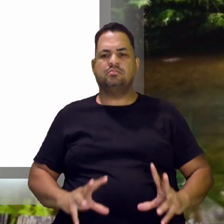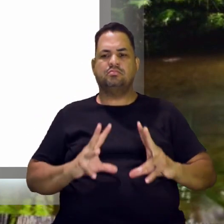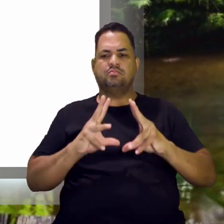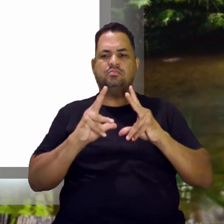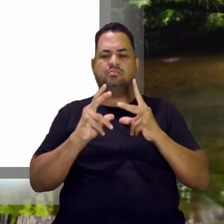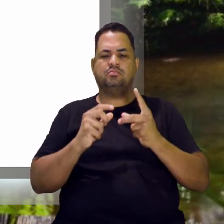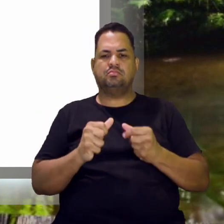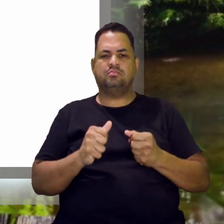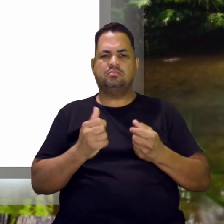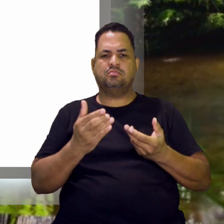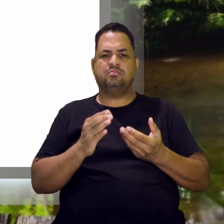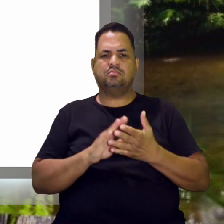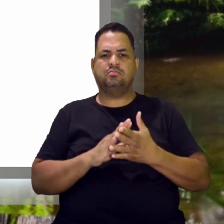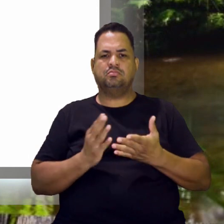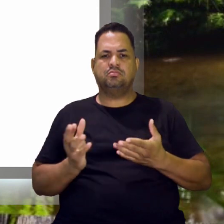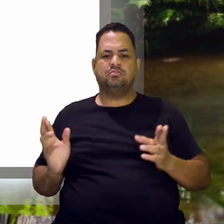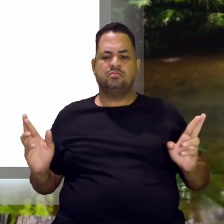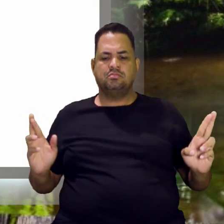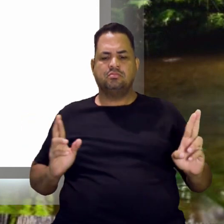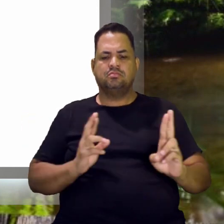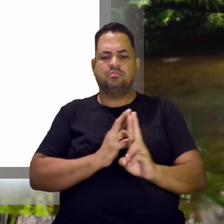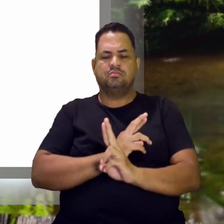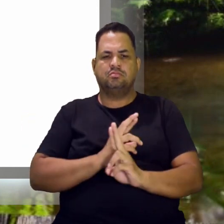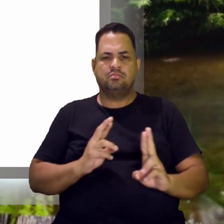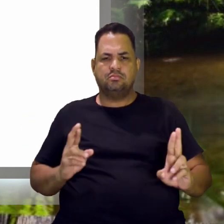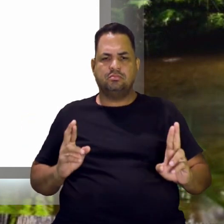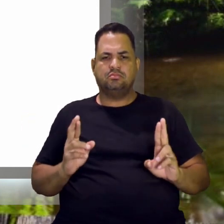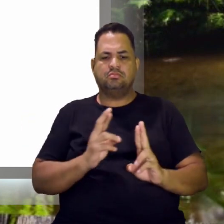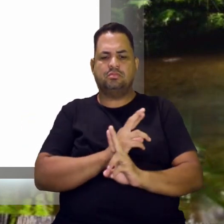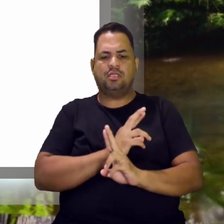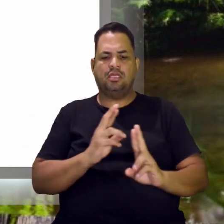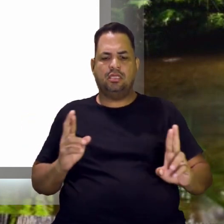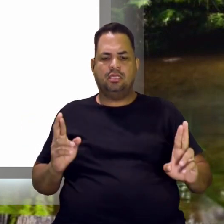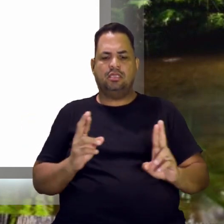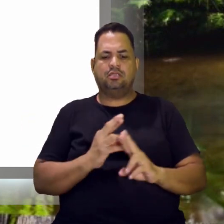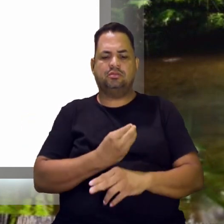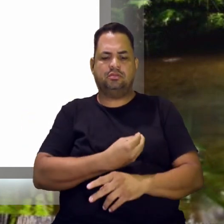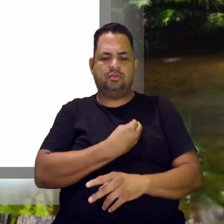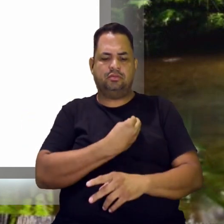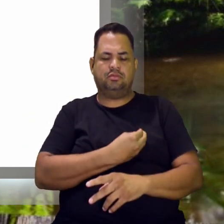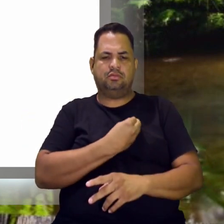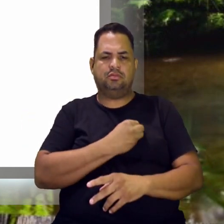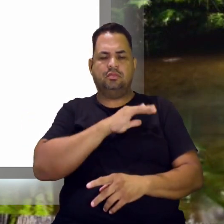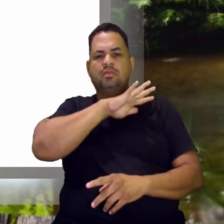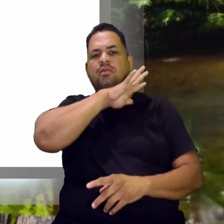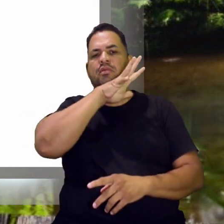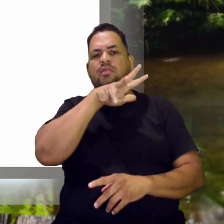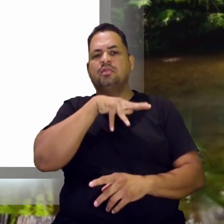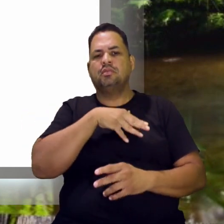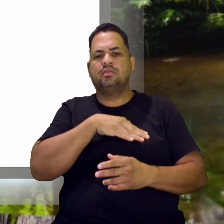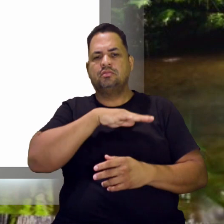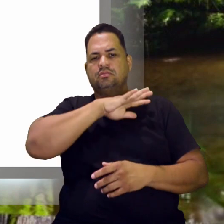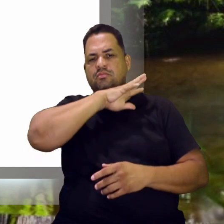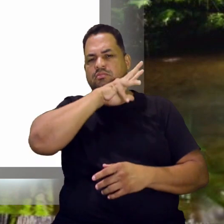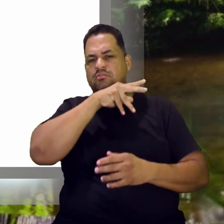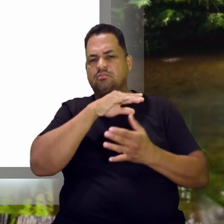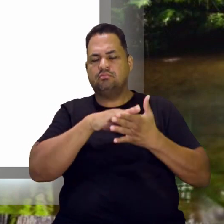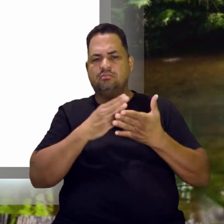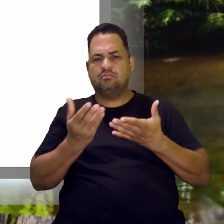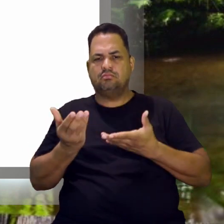aquilo que está incluso dentro da sobrevivência daquele animal, né, dentro de